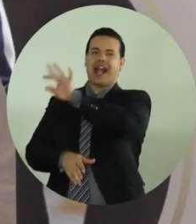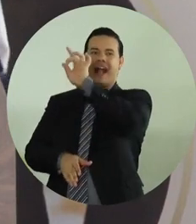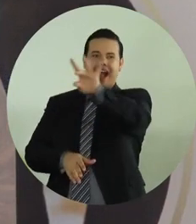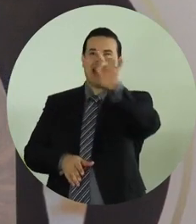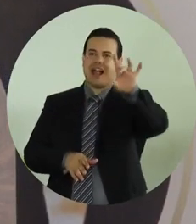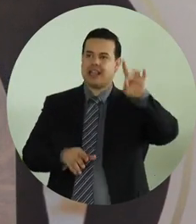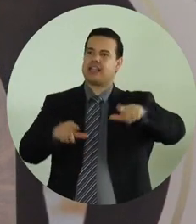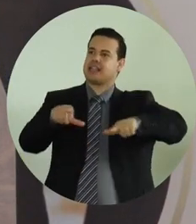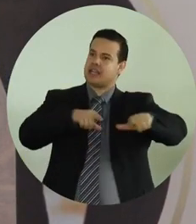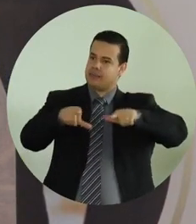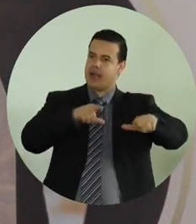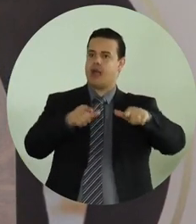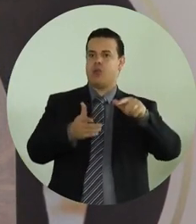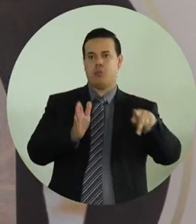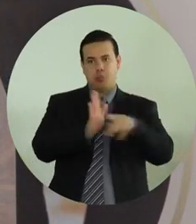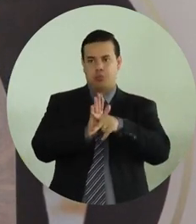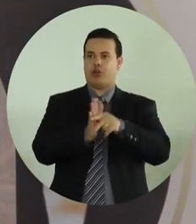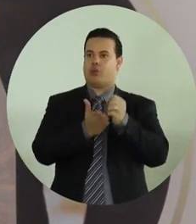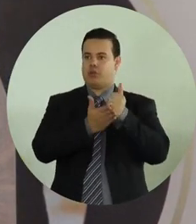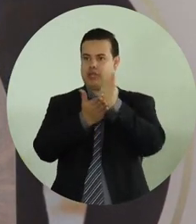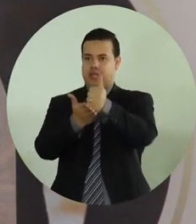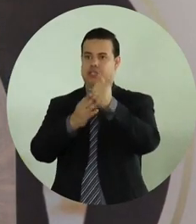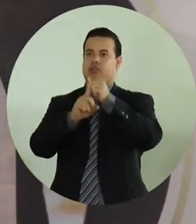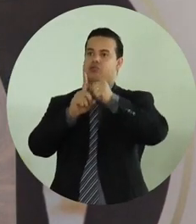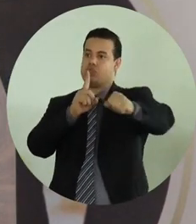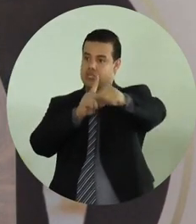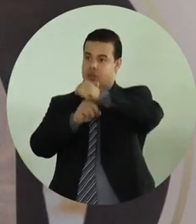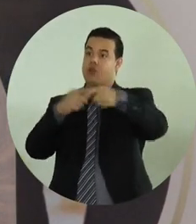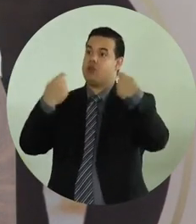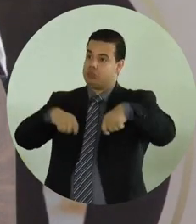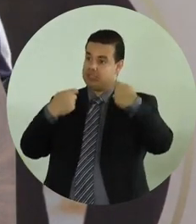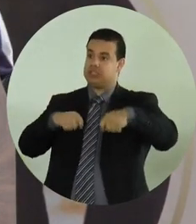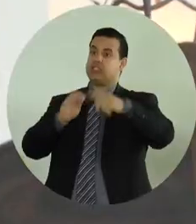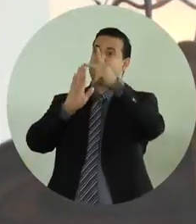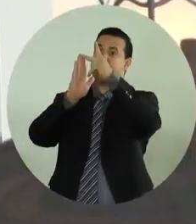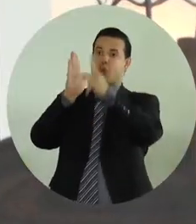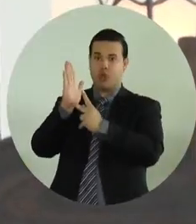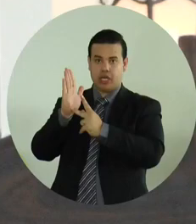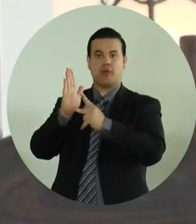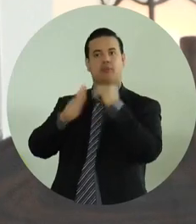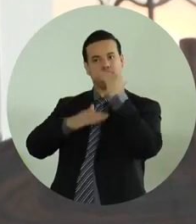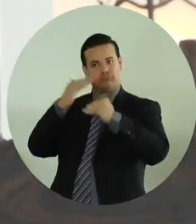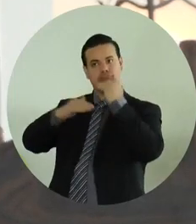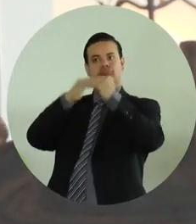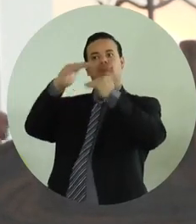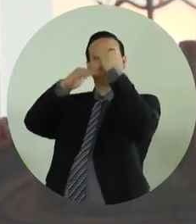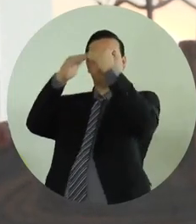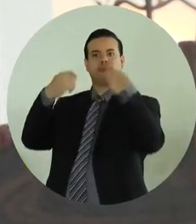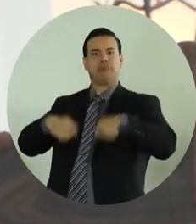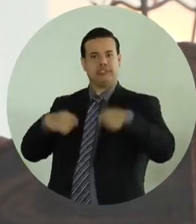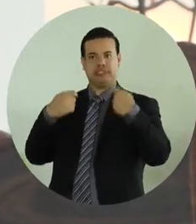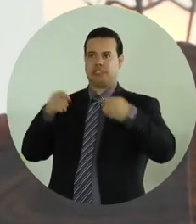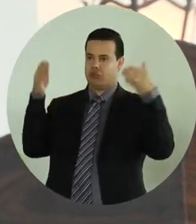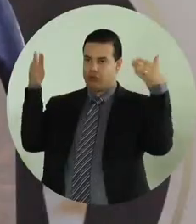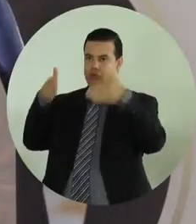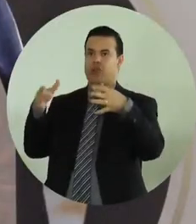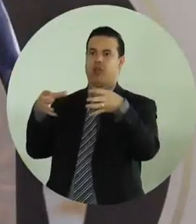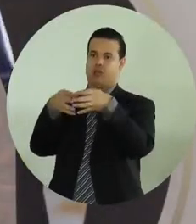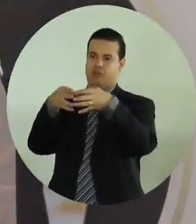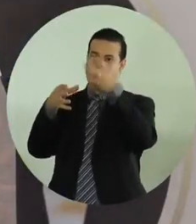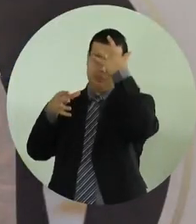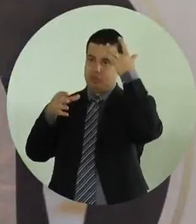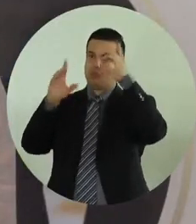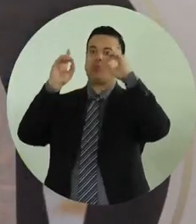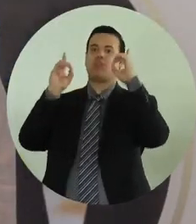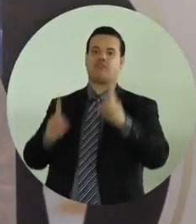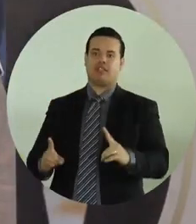assistência social é preciso incluir programas e progressos no alcance à pessoa com deficiência. Portanto,